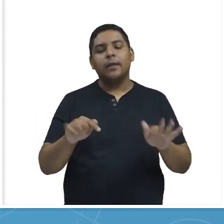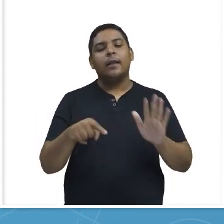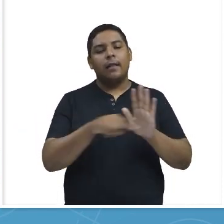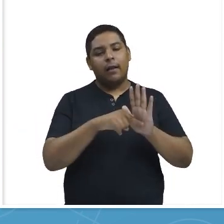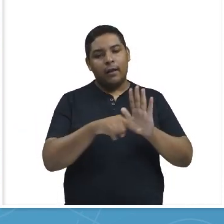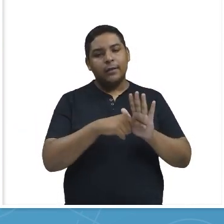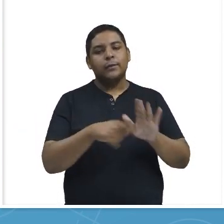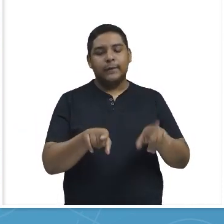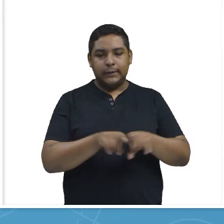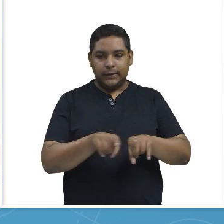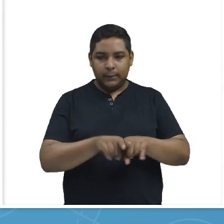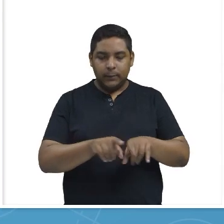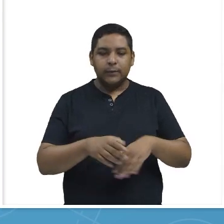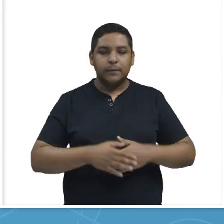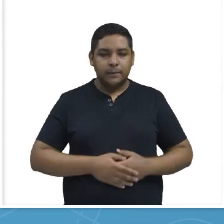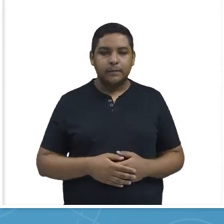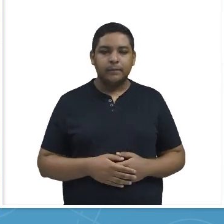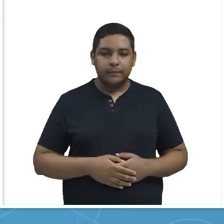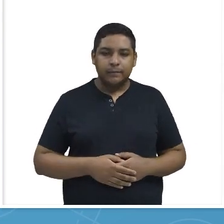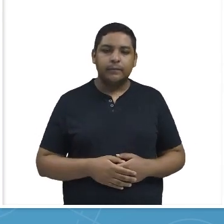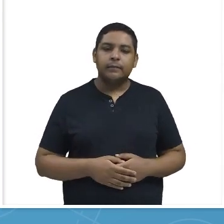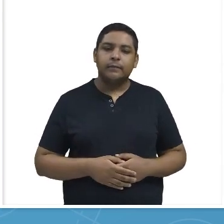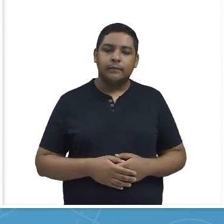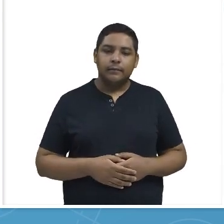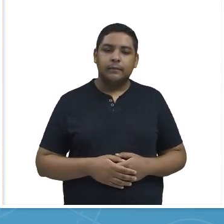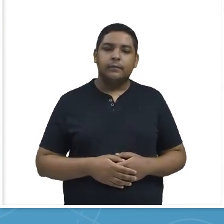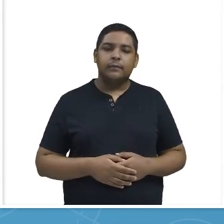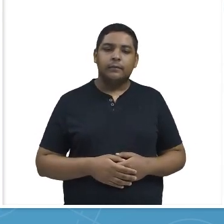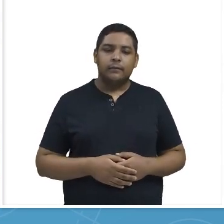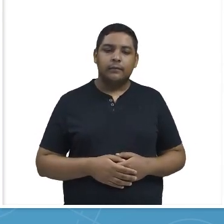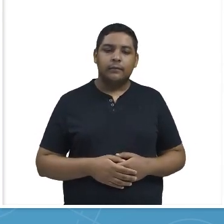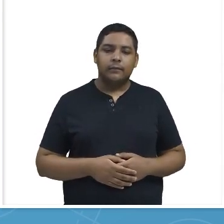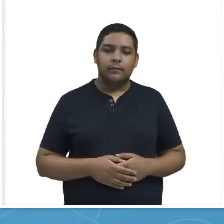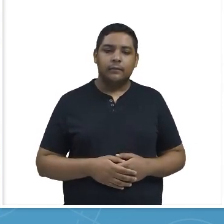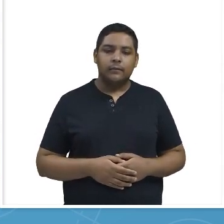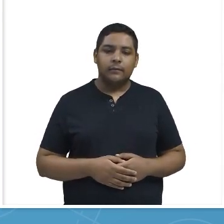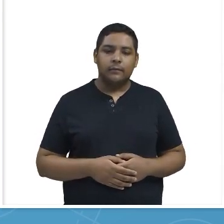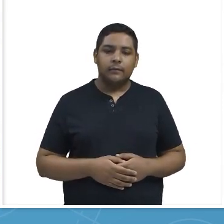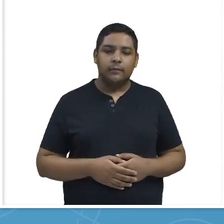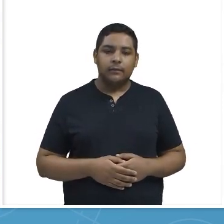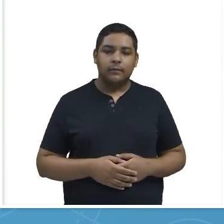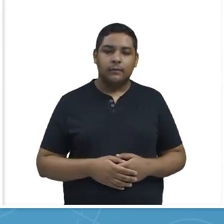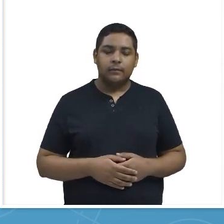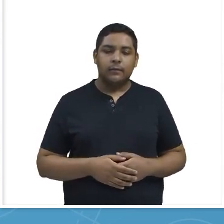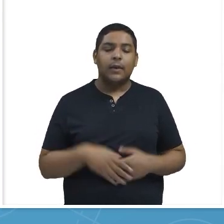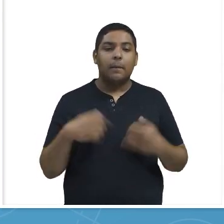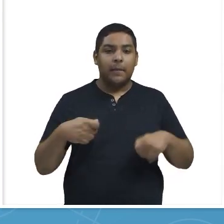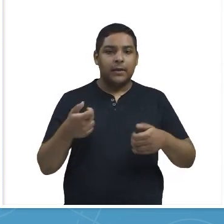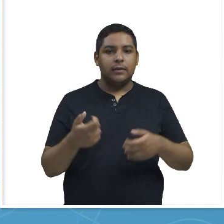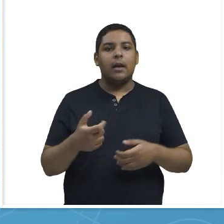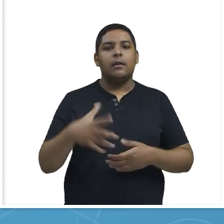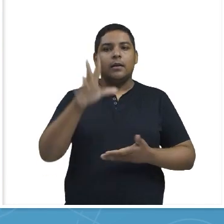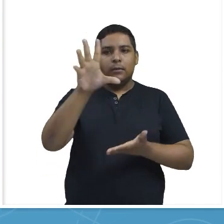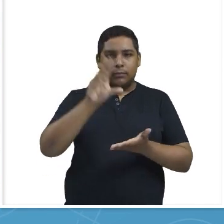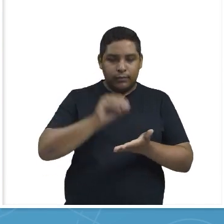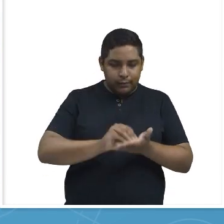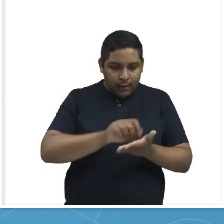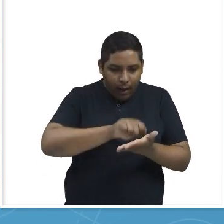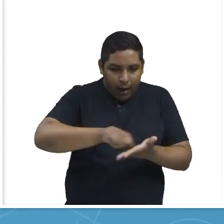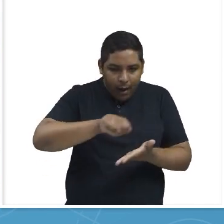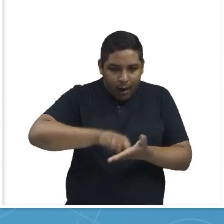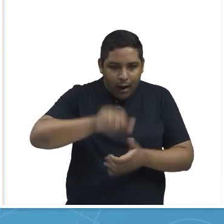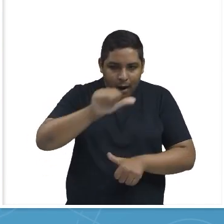negativa, certo? E lembrando que é reescreva, tá, people? Vamos lá. Vamos dar uma olhada aqui. Quem